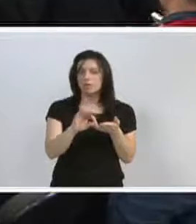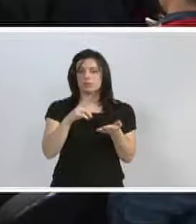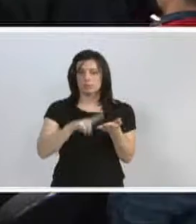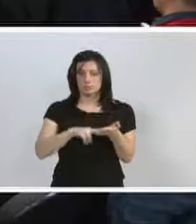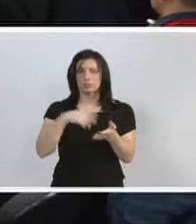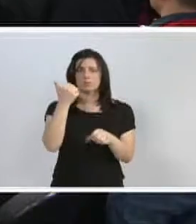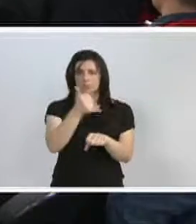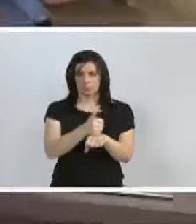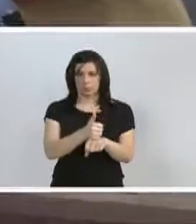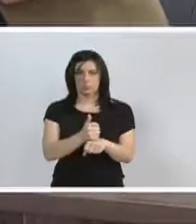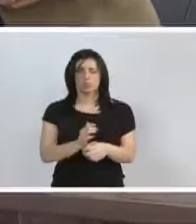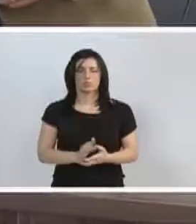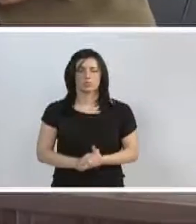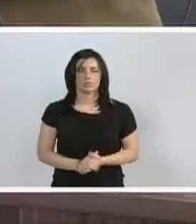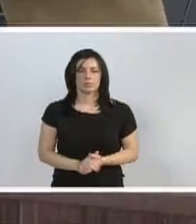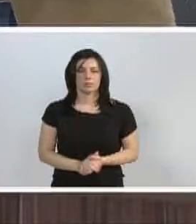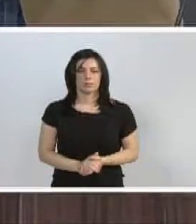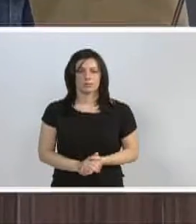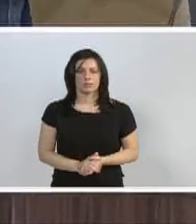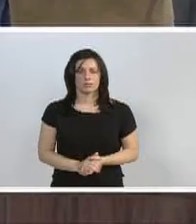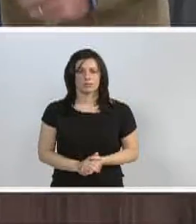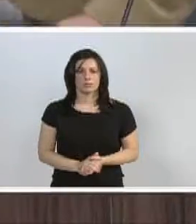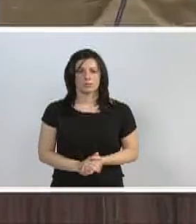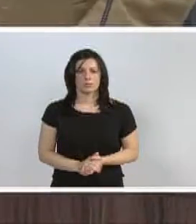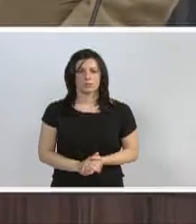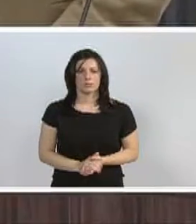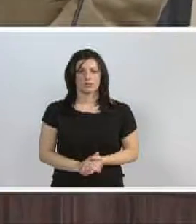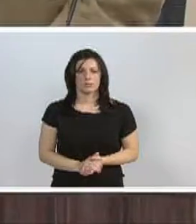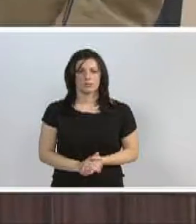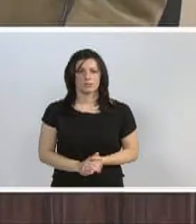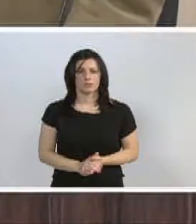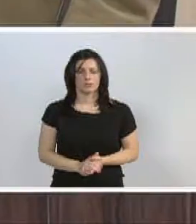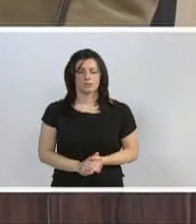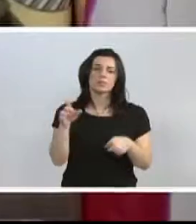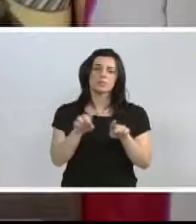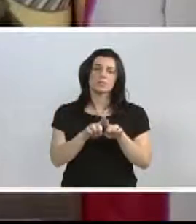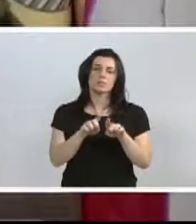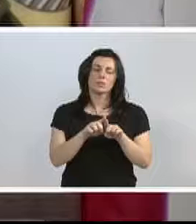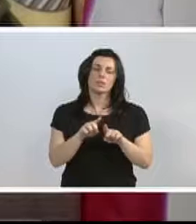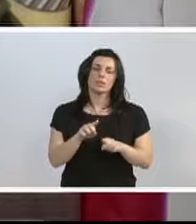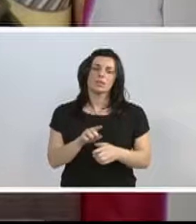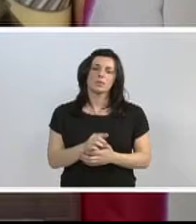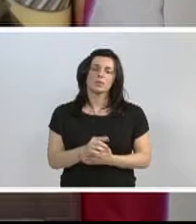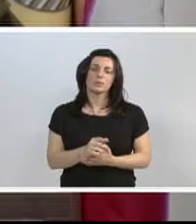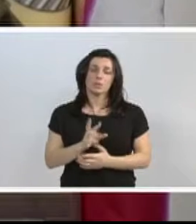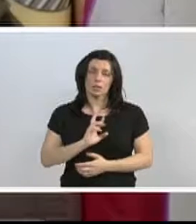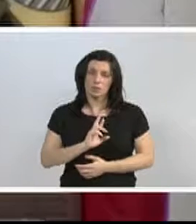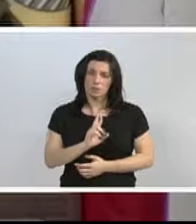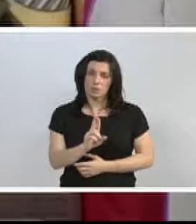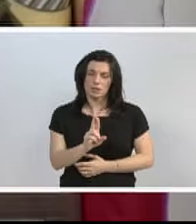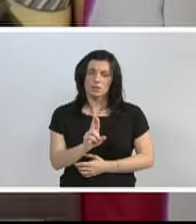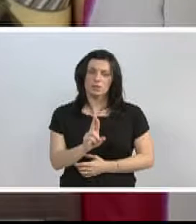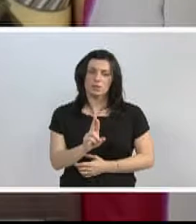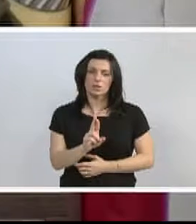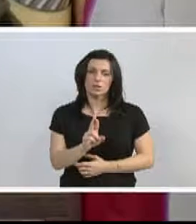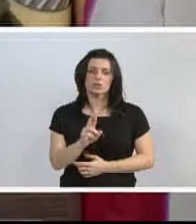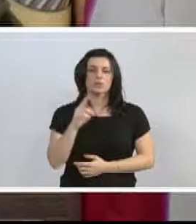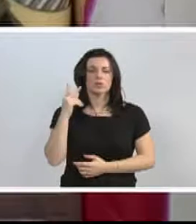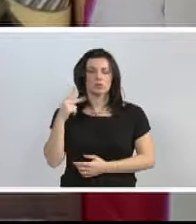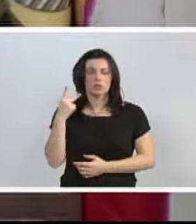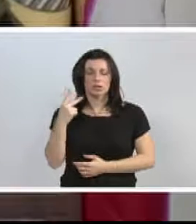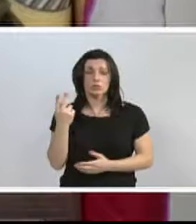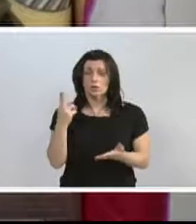do parlamentar e eles mandam que se licenciou por 30 dias durante a sessão também teve a participação do deputado